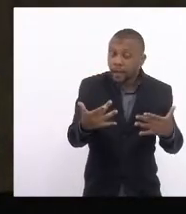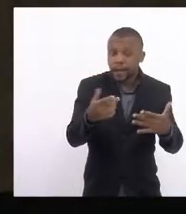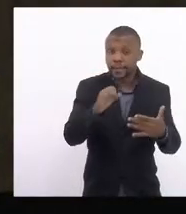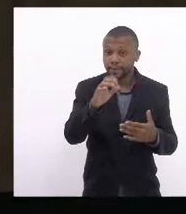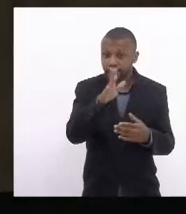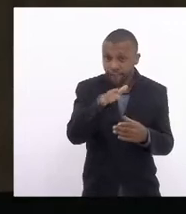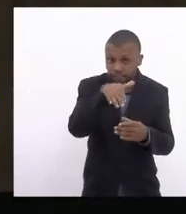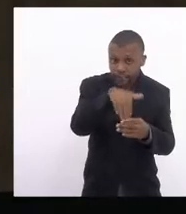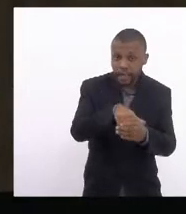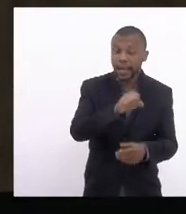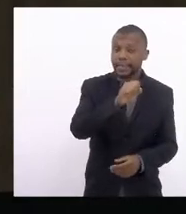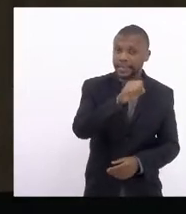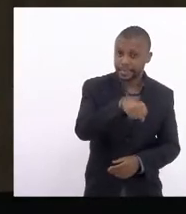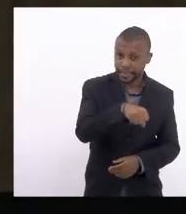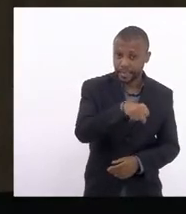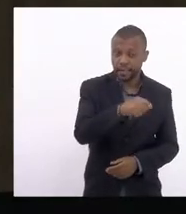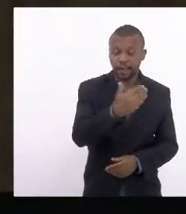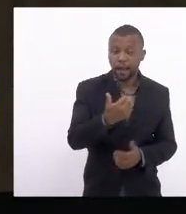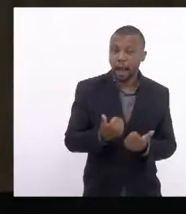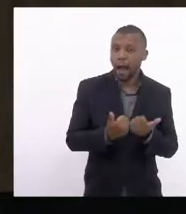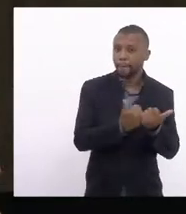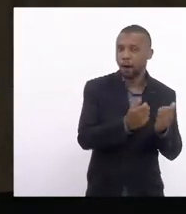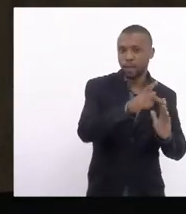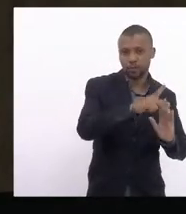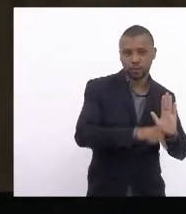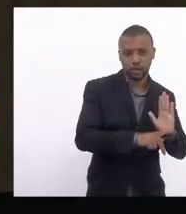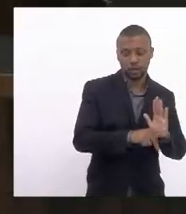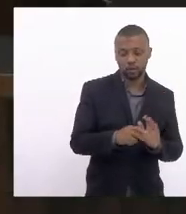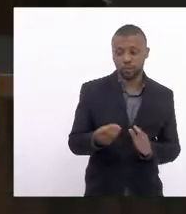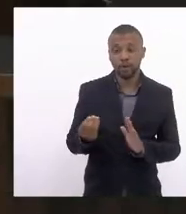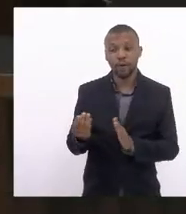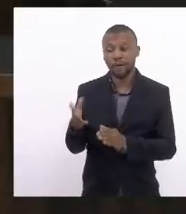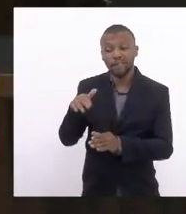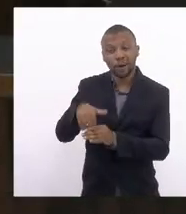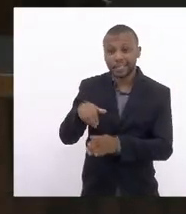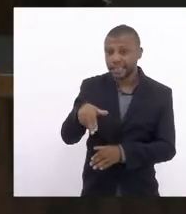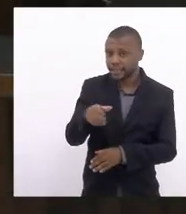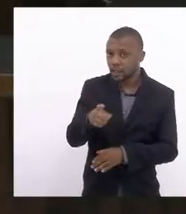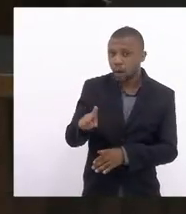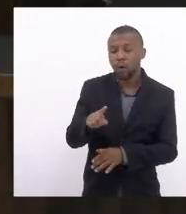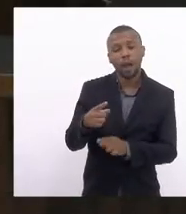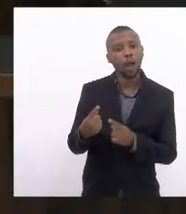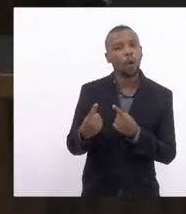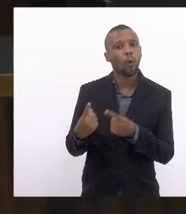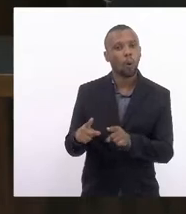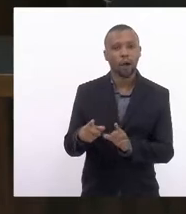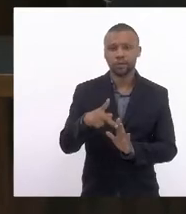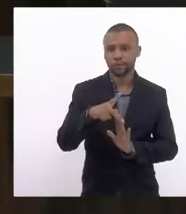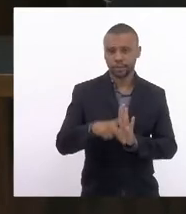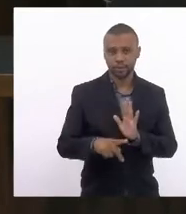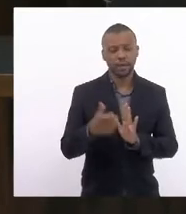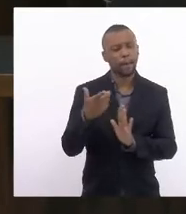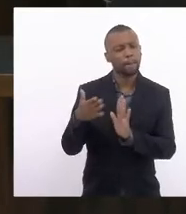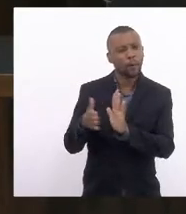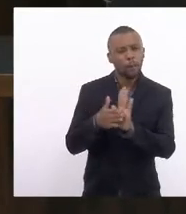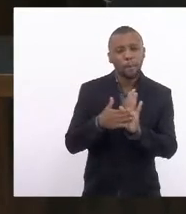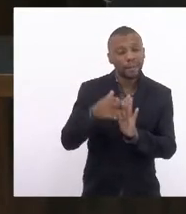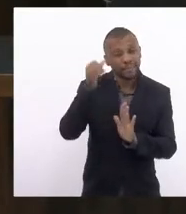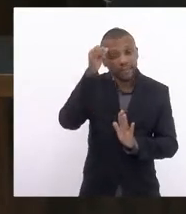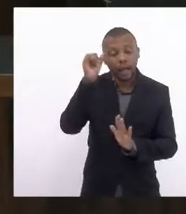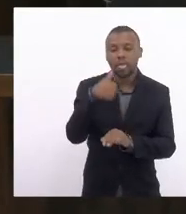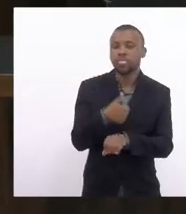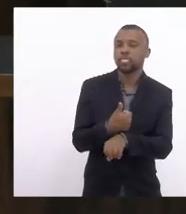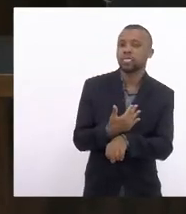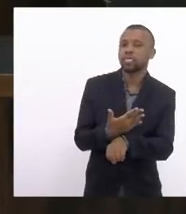favor do projeto. Quem vota não, vota contra o projeto. Então, vamos abrir também o encaminho. Eu queria propor, para não demorar mais,